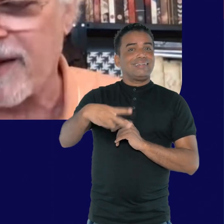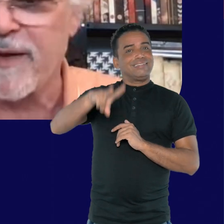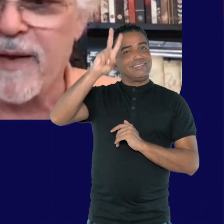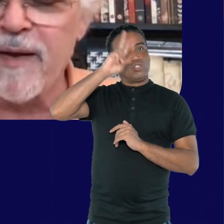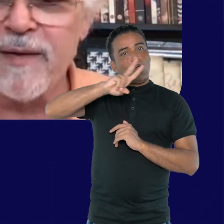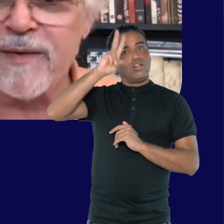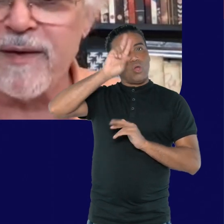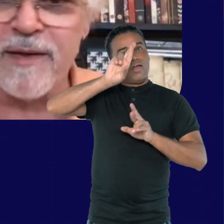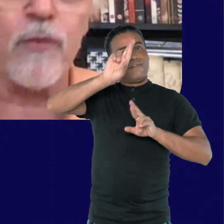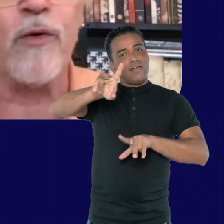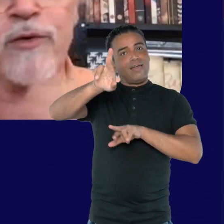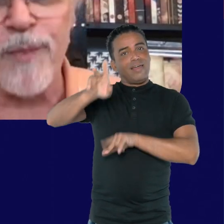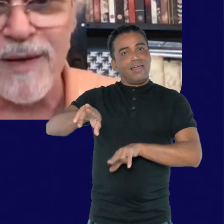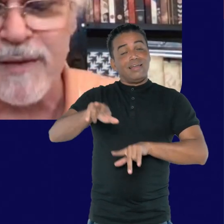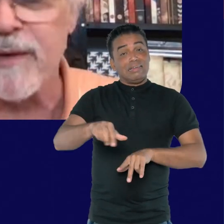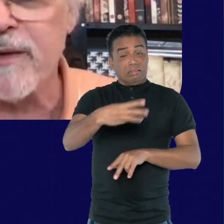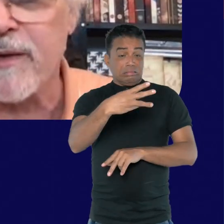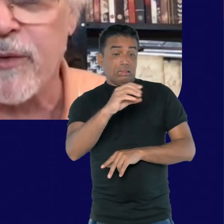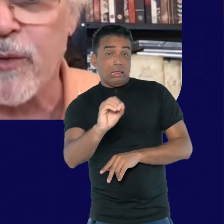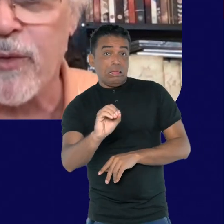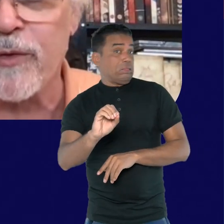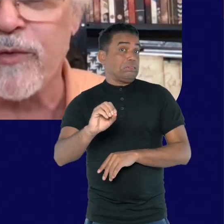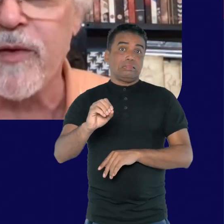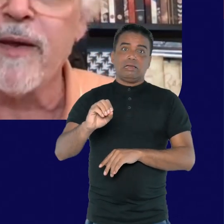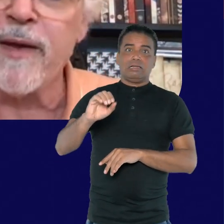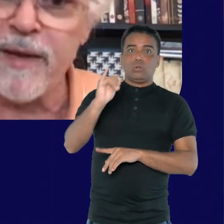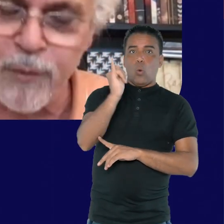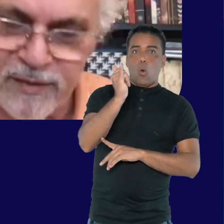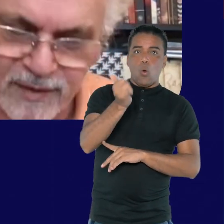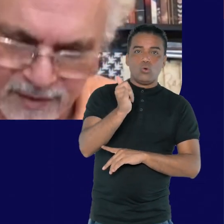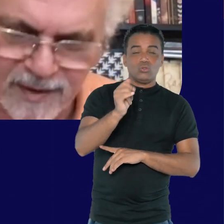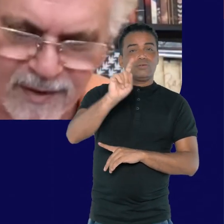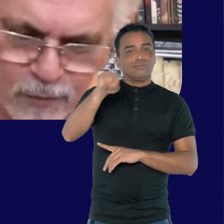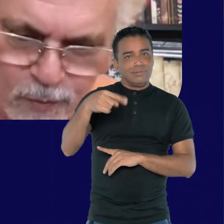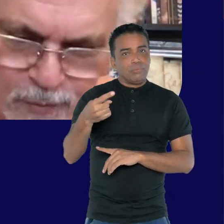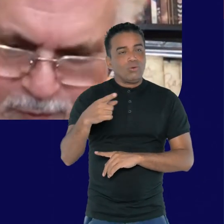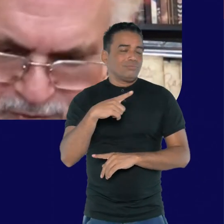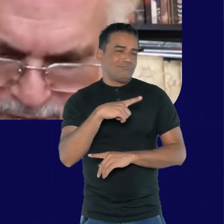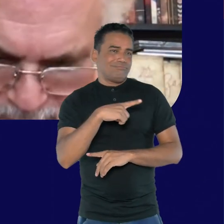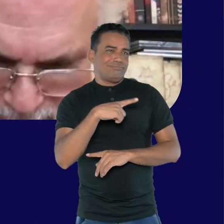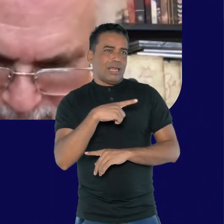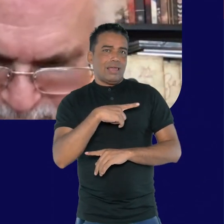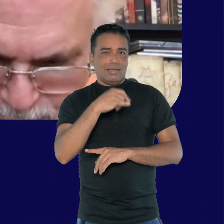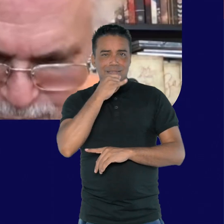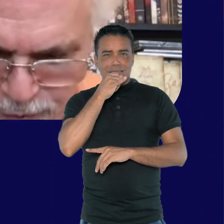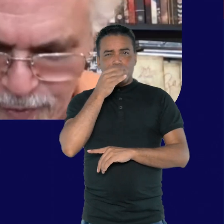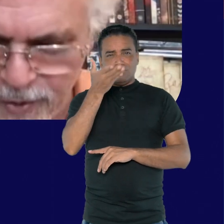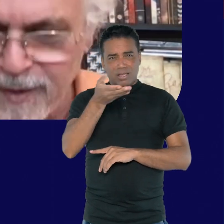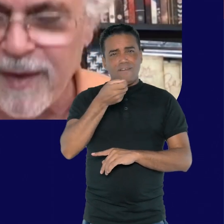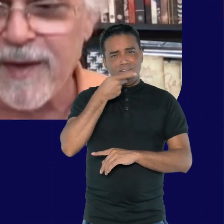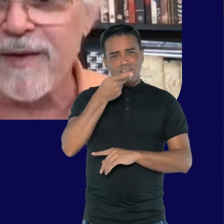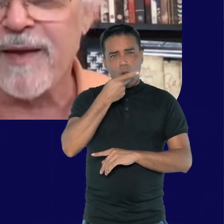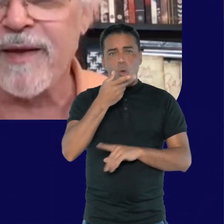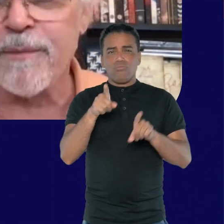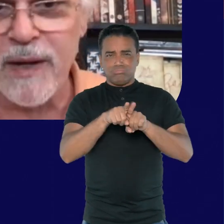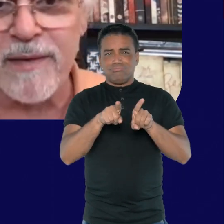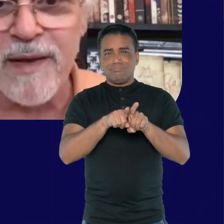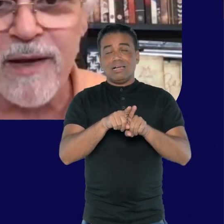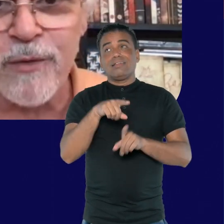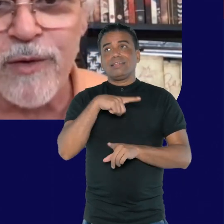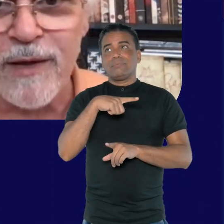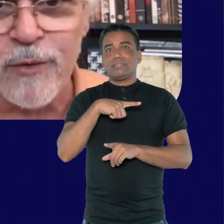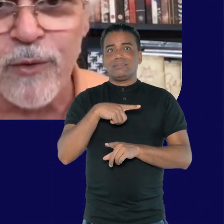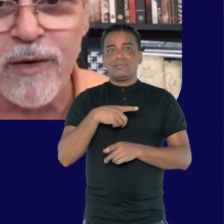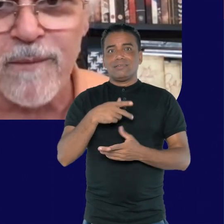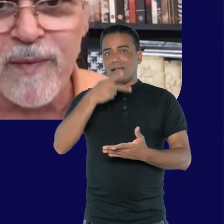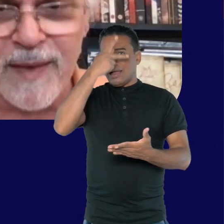se tiver 30 contos, para 30 contos. E depois ele tem, como você, aliás, mencionou, ele tem que